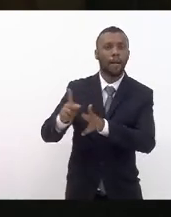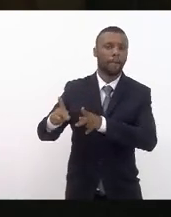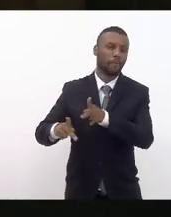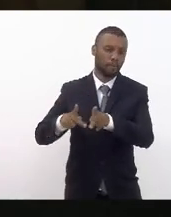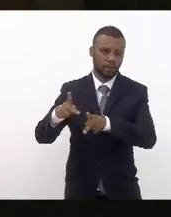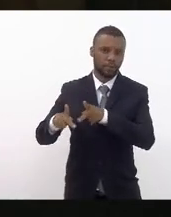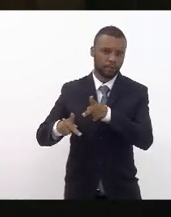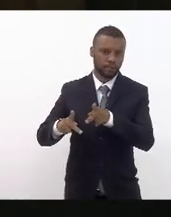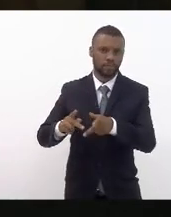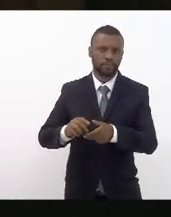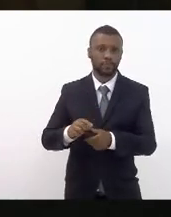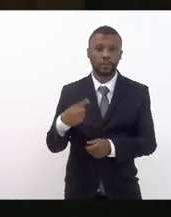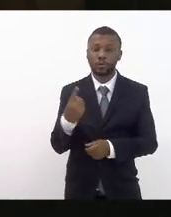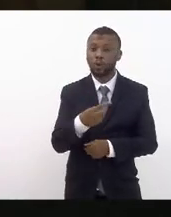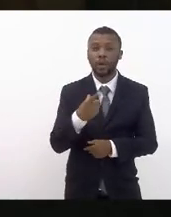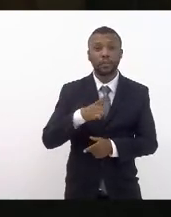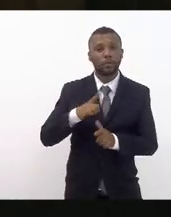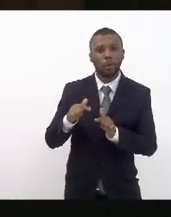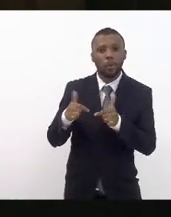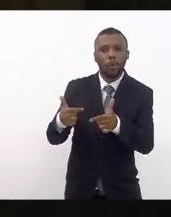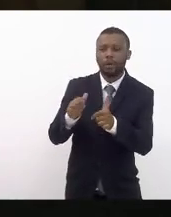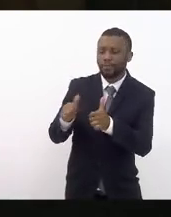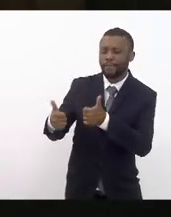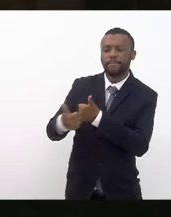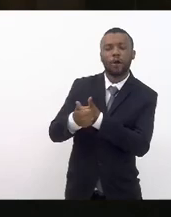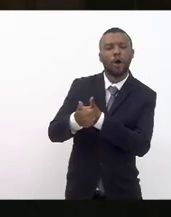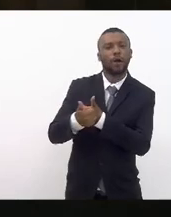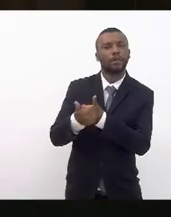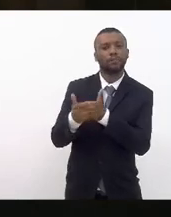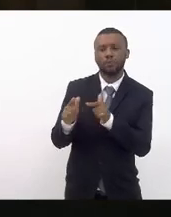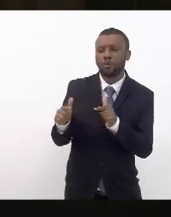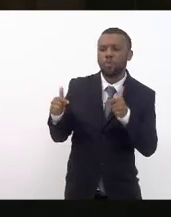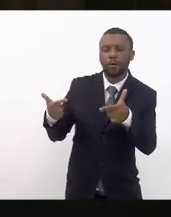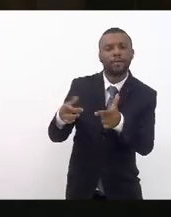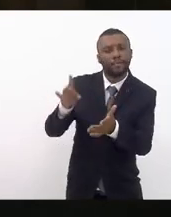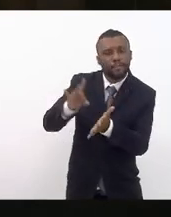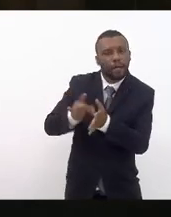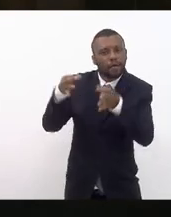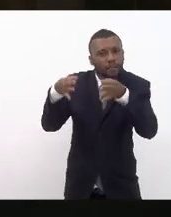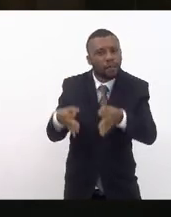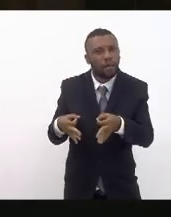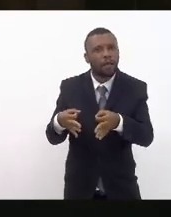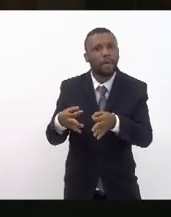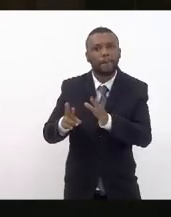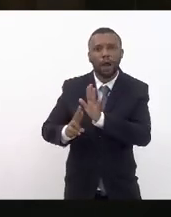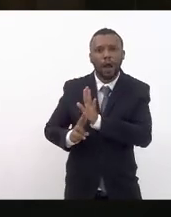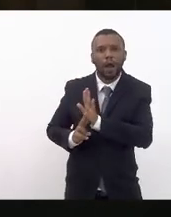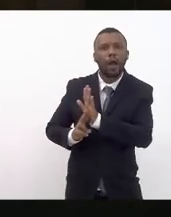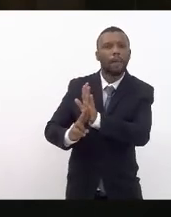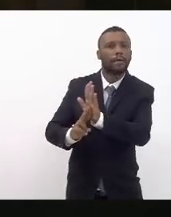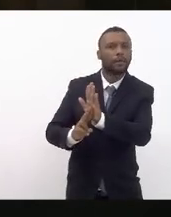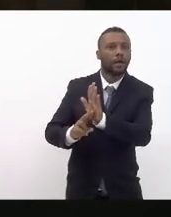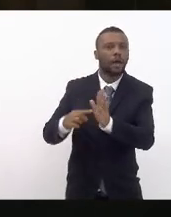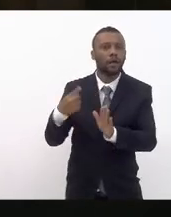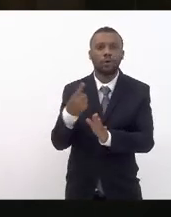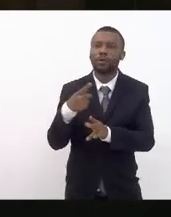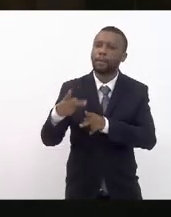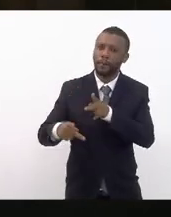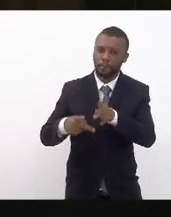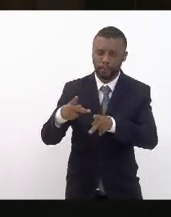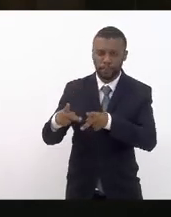população. Nós é que temos voz para poder realmente, voz para poder representar a nossa